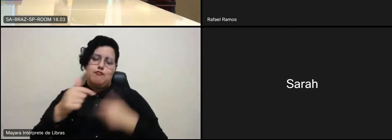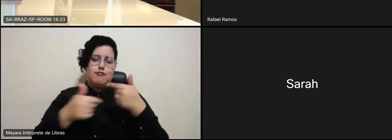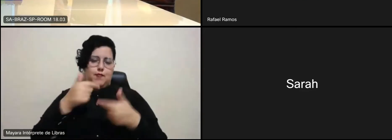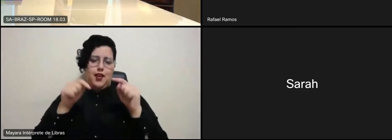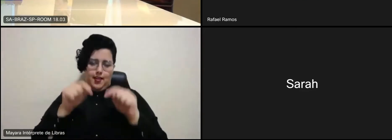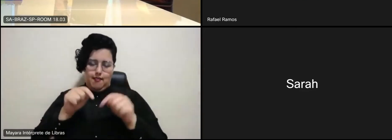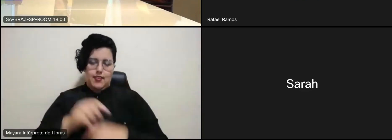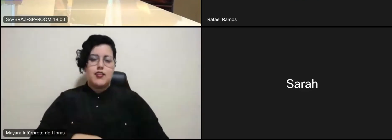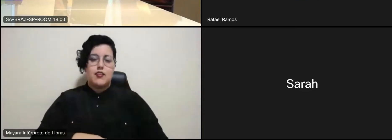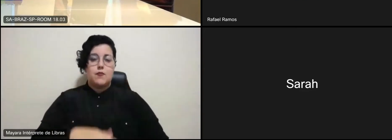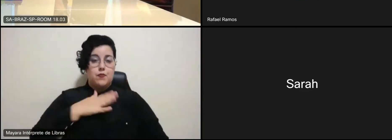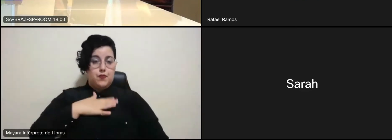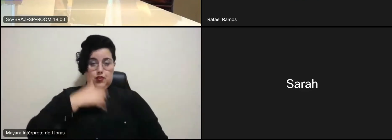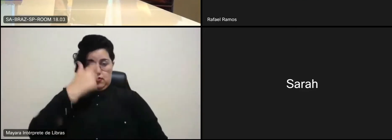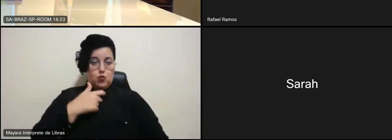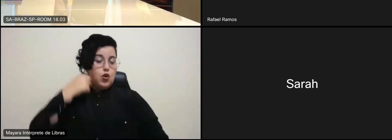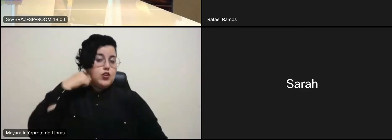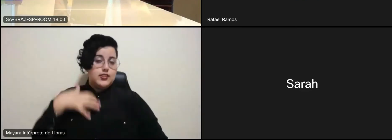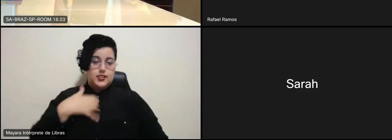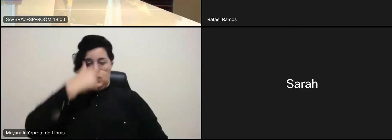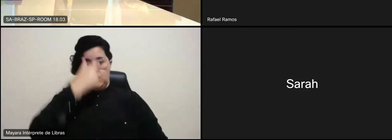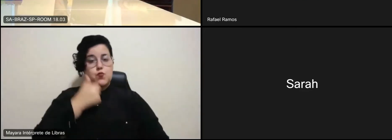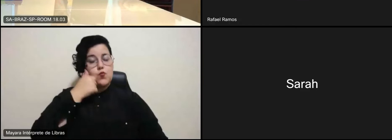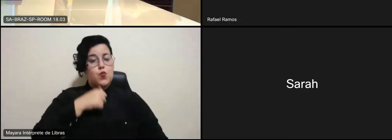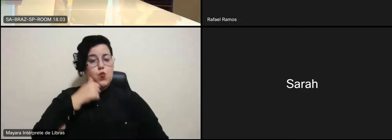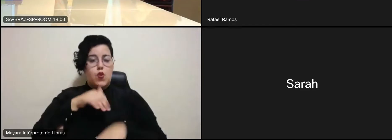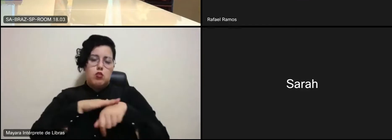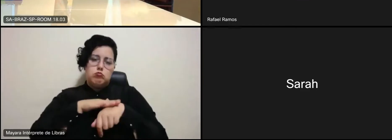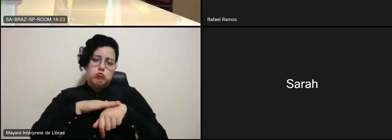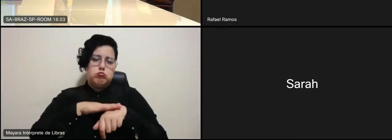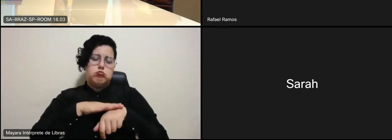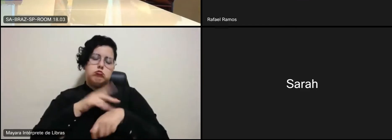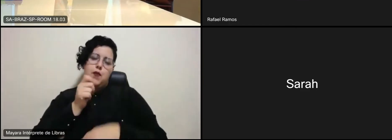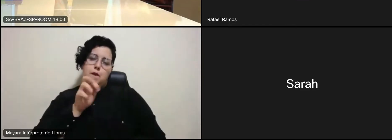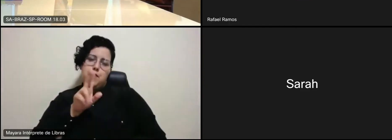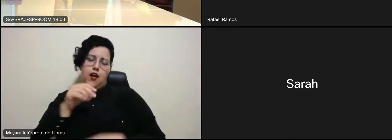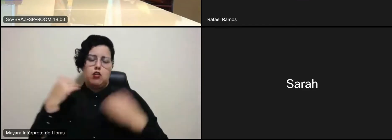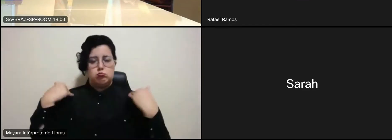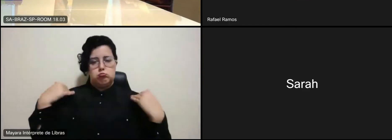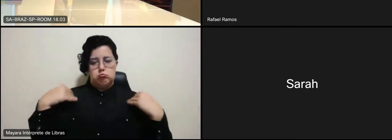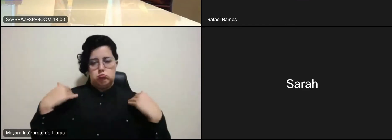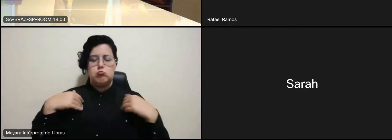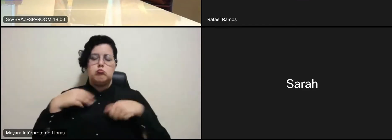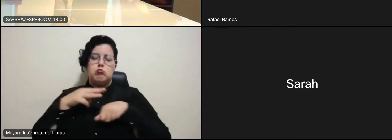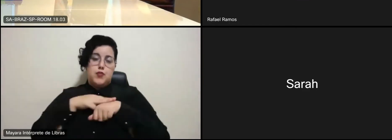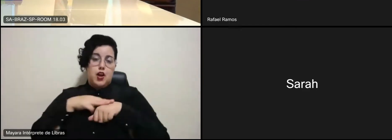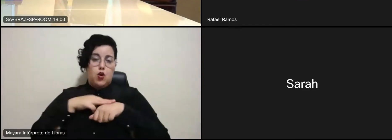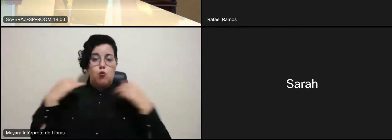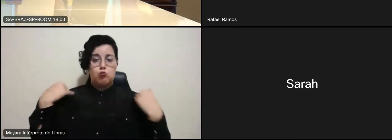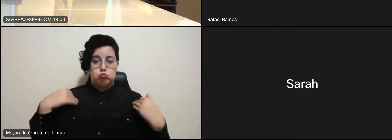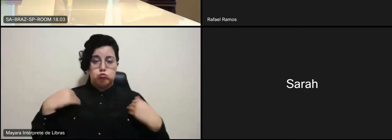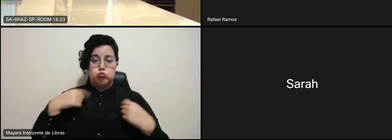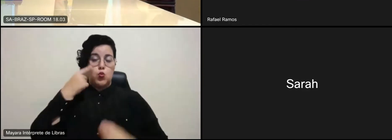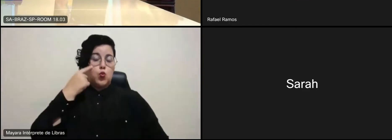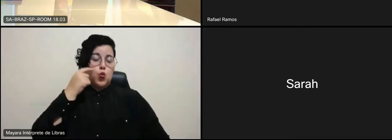como autodescrição, sou uma mulher parda, do cabelo no ombro, cabelo castanho, olhos